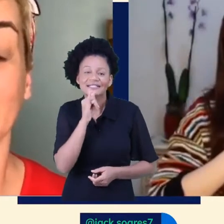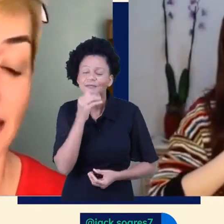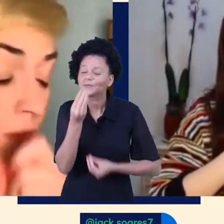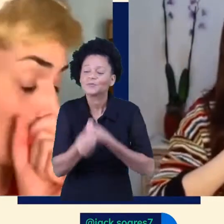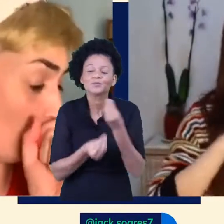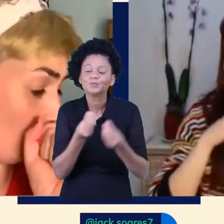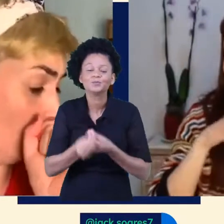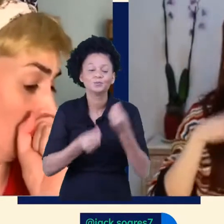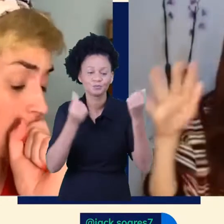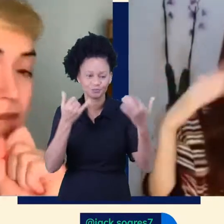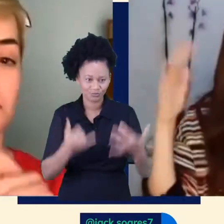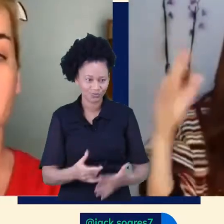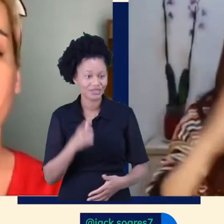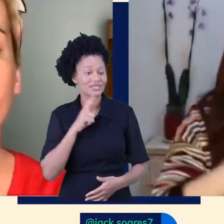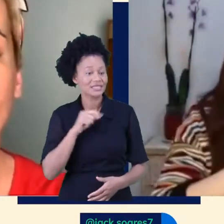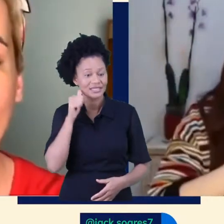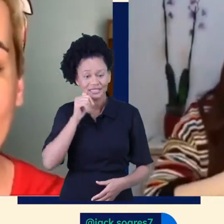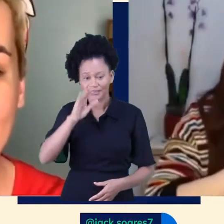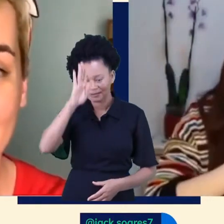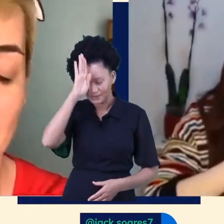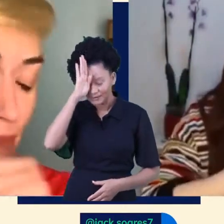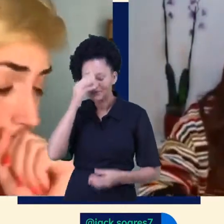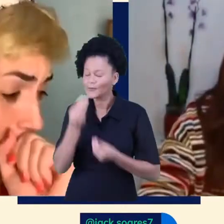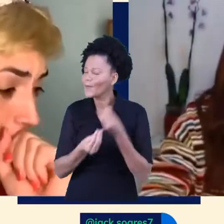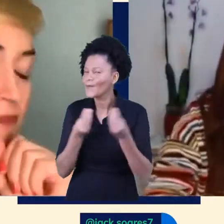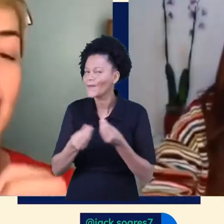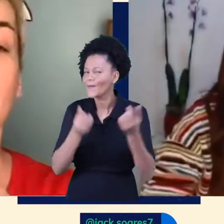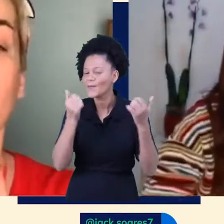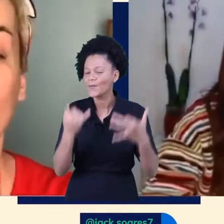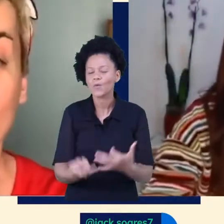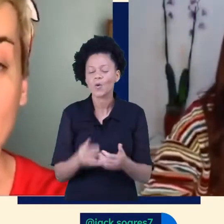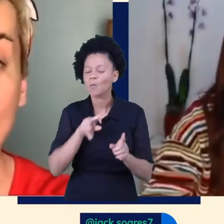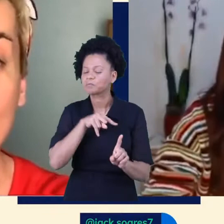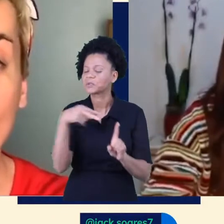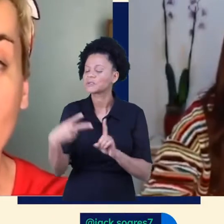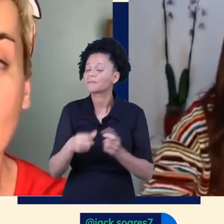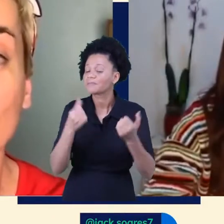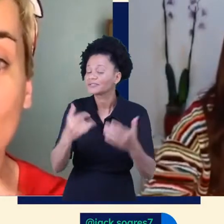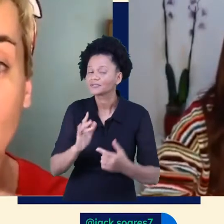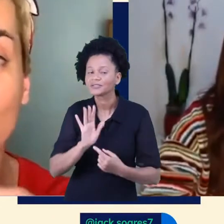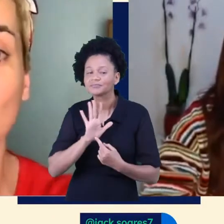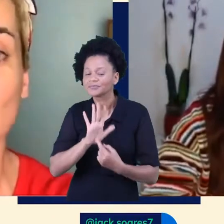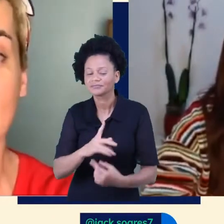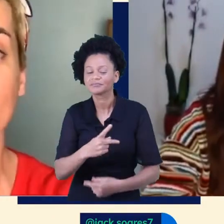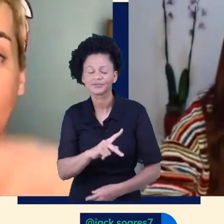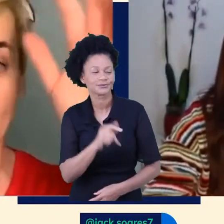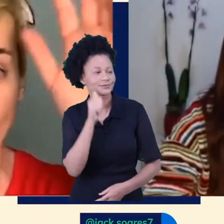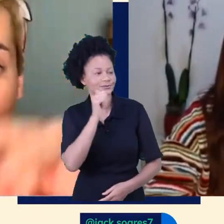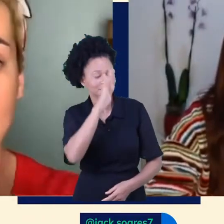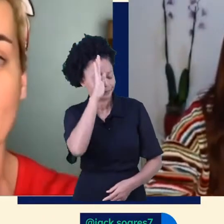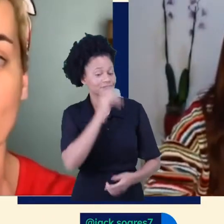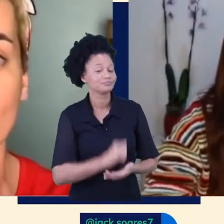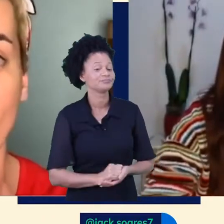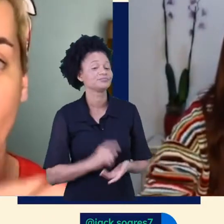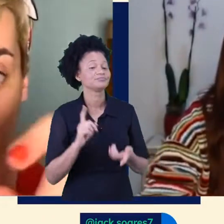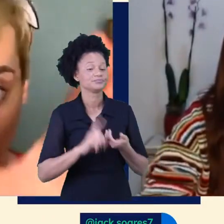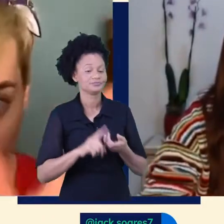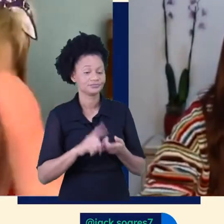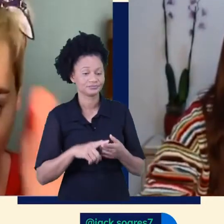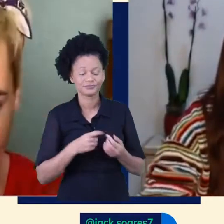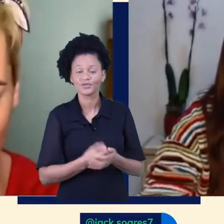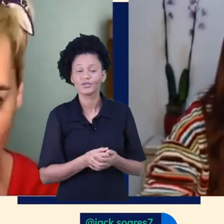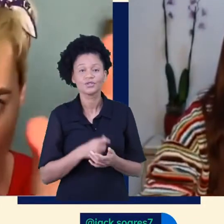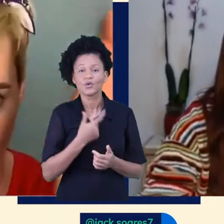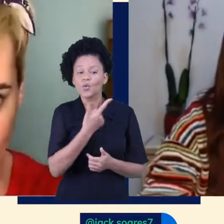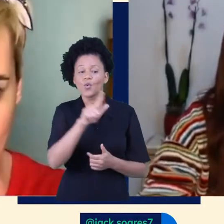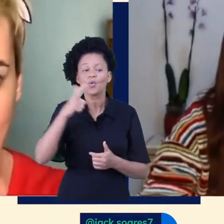né? Sim, como é que você traz essa perspectiva para elas? Inclusive, o pessoal está dando dicas de outros livros aqui. Eu vou fazer depois eu